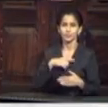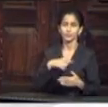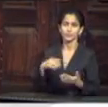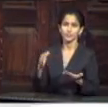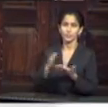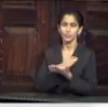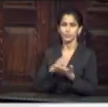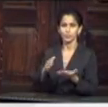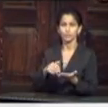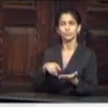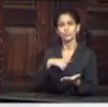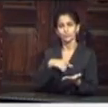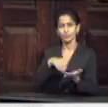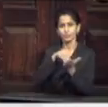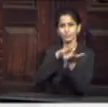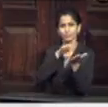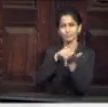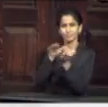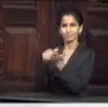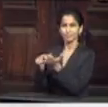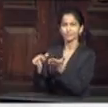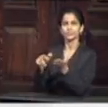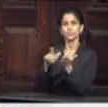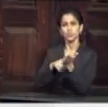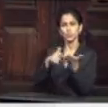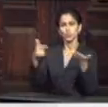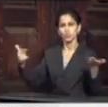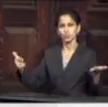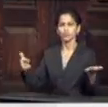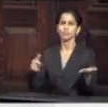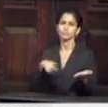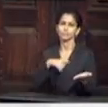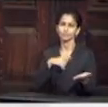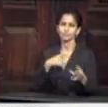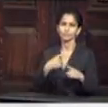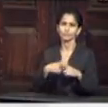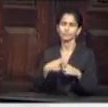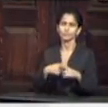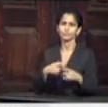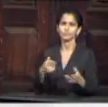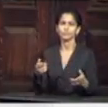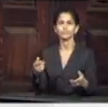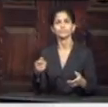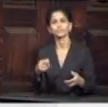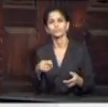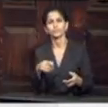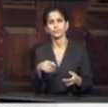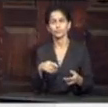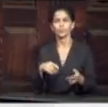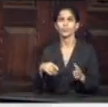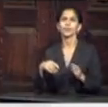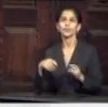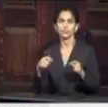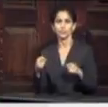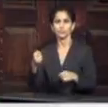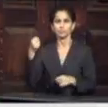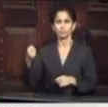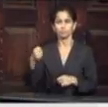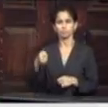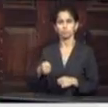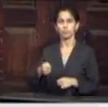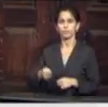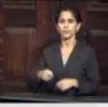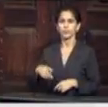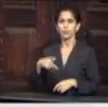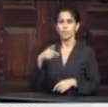demitem e demitem muito, como demitiu o Dia, como demitiu o Globo, eu acho que foram vitoriosos nesse momento, fizeram valer o seu